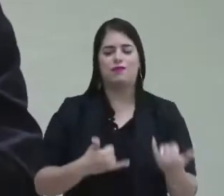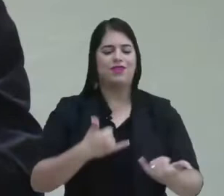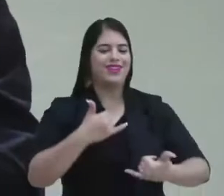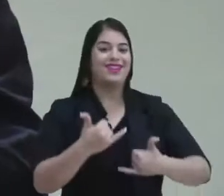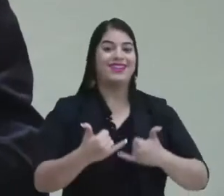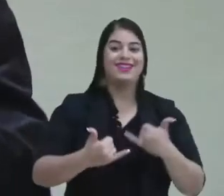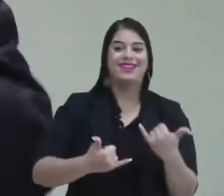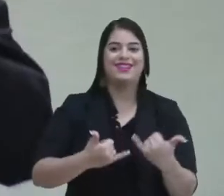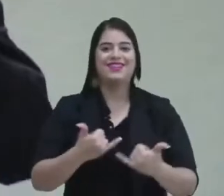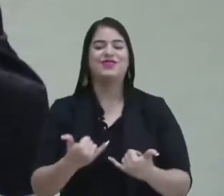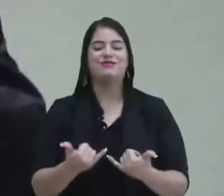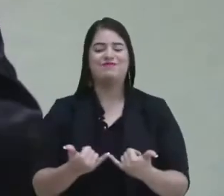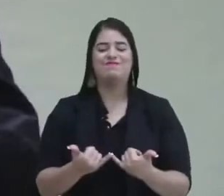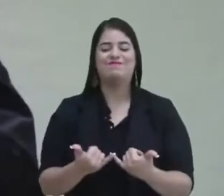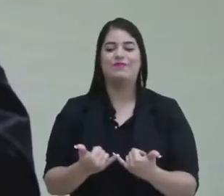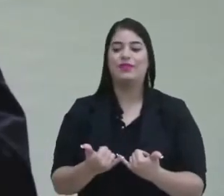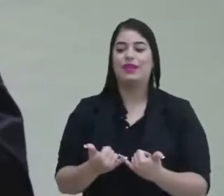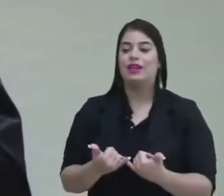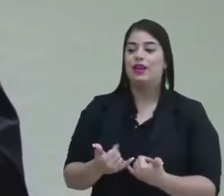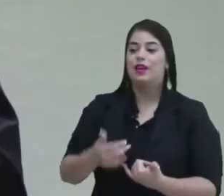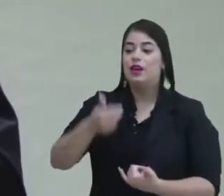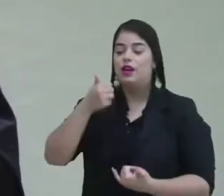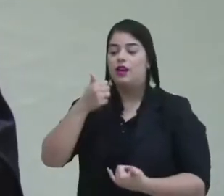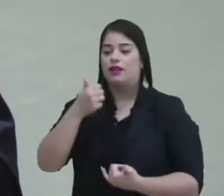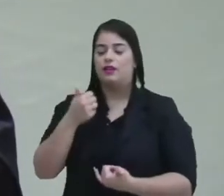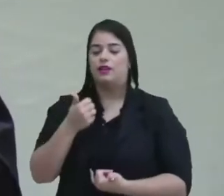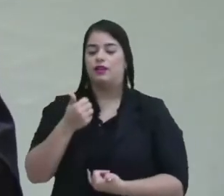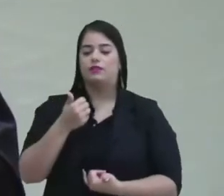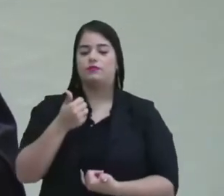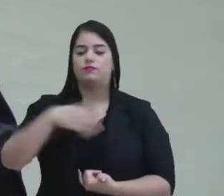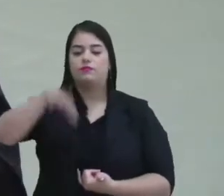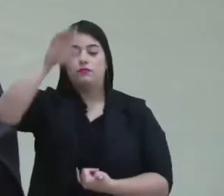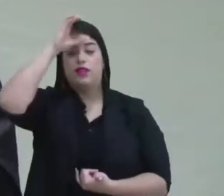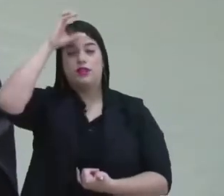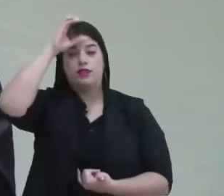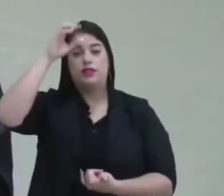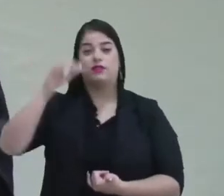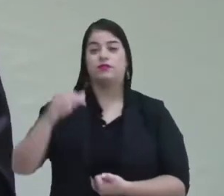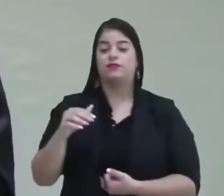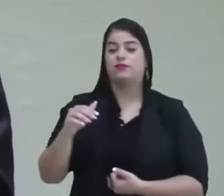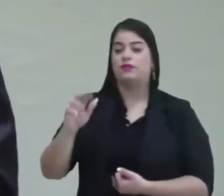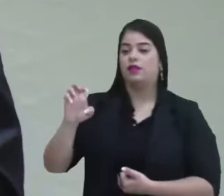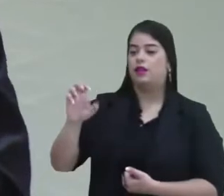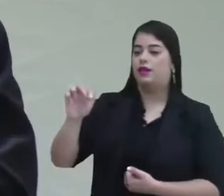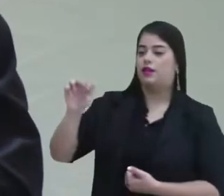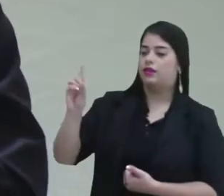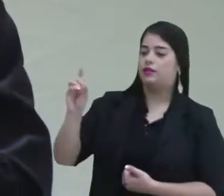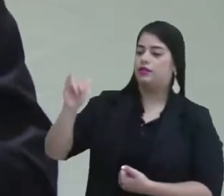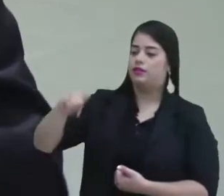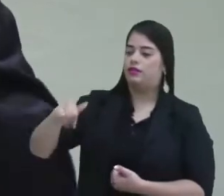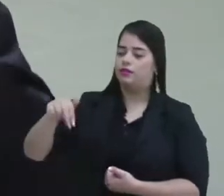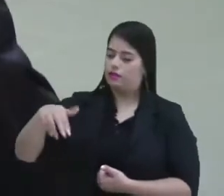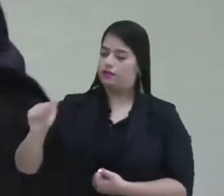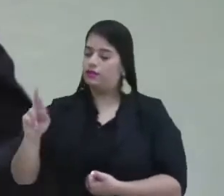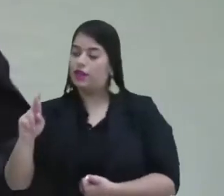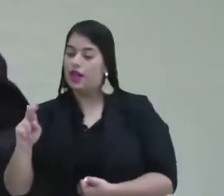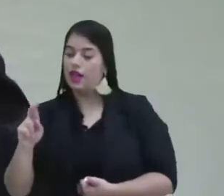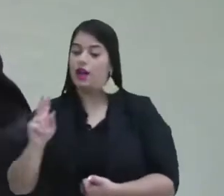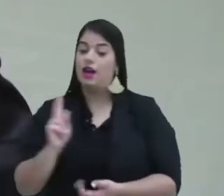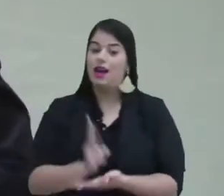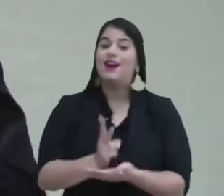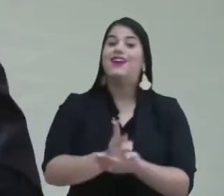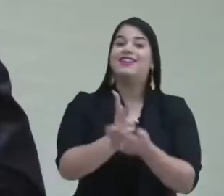Doutor Jorge, Dona Fátima, conhecia muito minha tia, Edinar, né? E a gente sempre teve